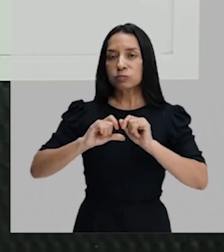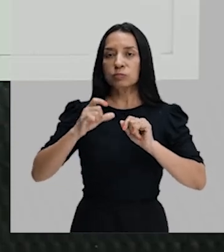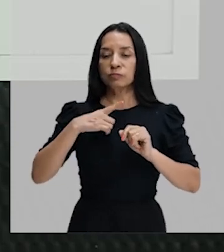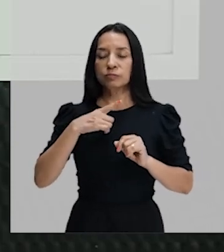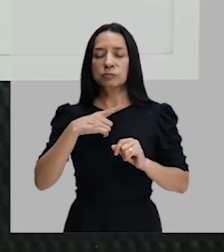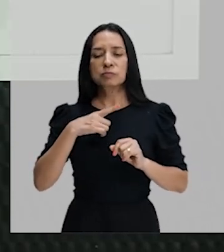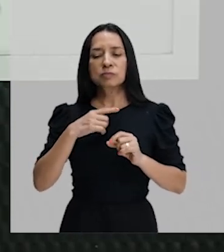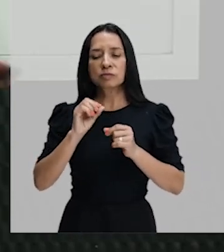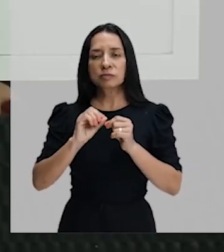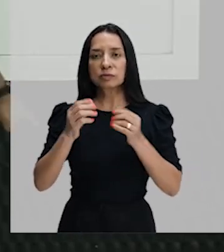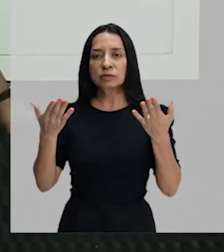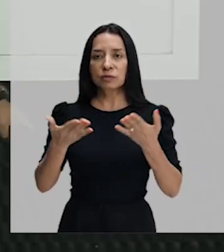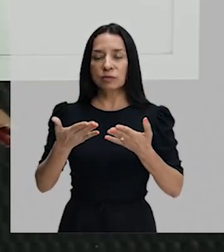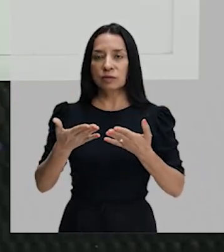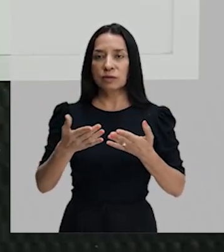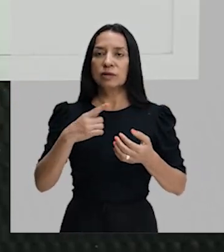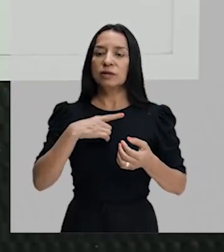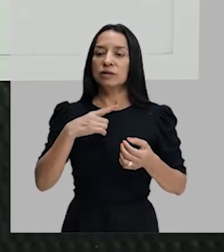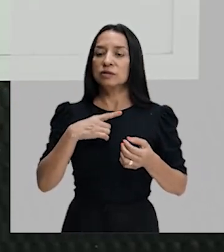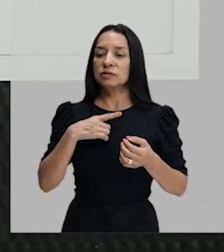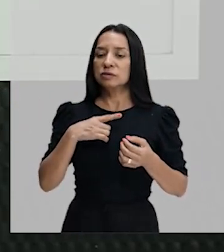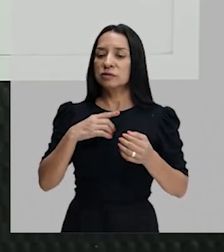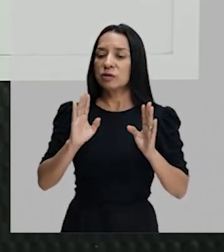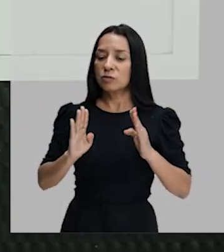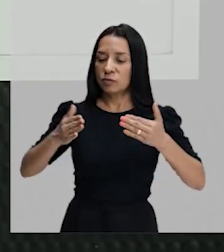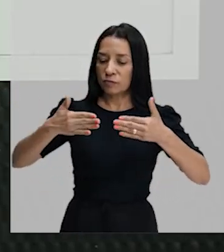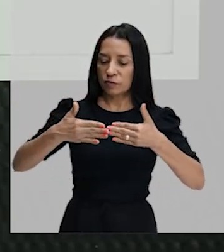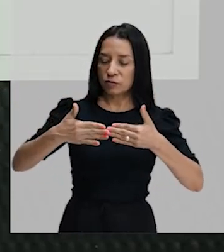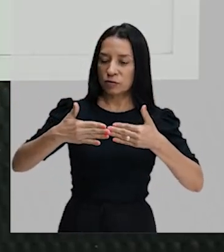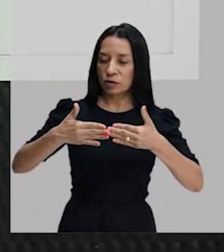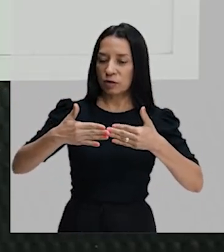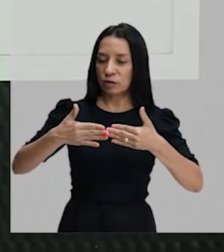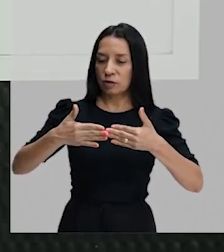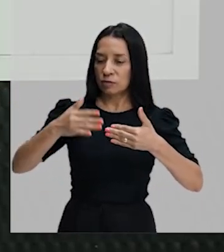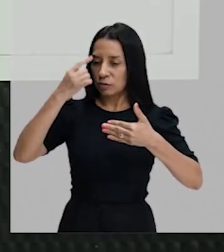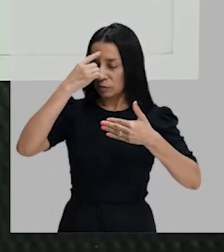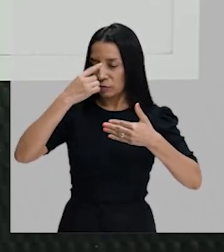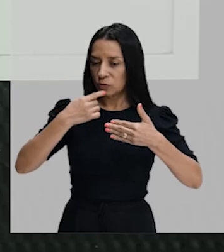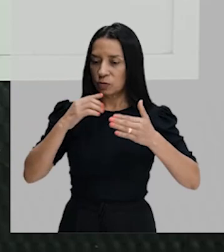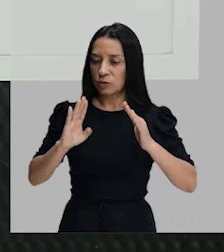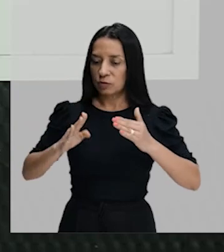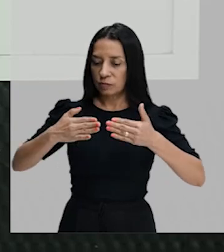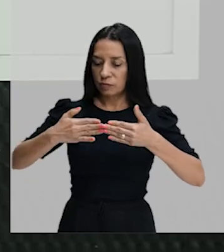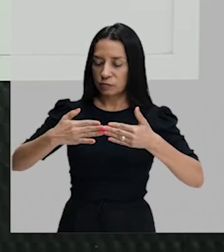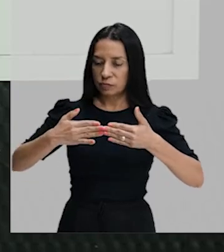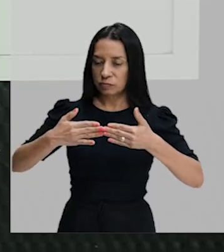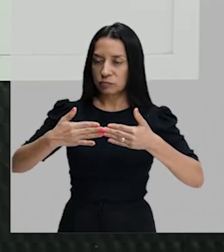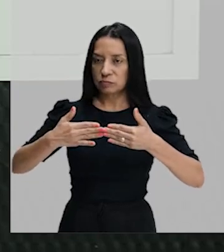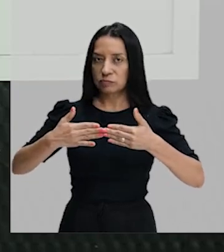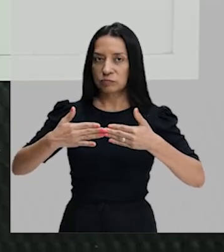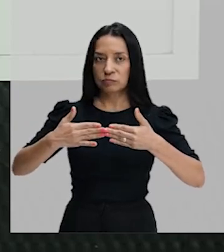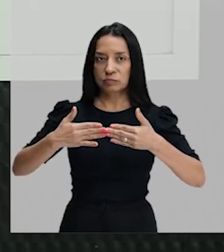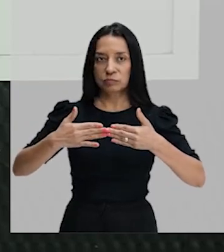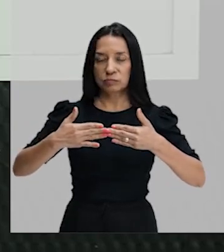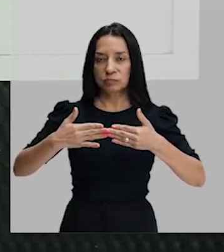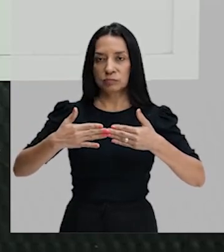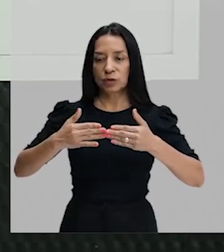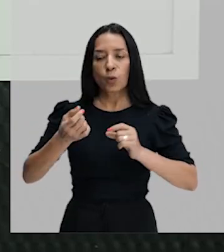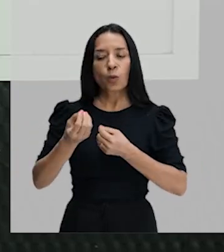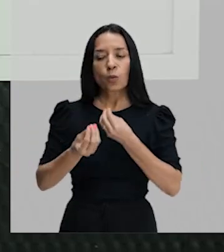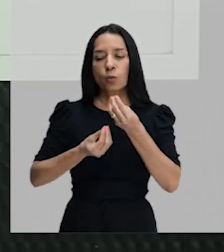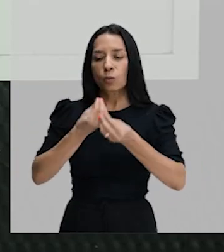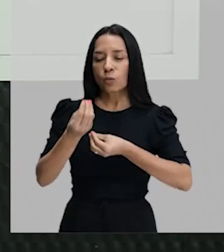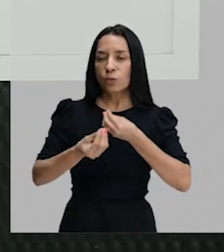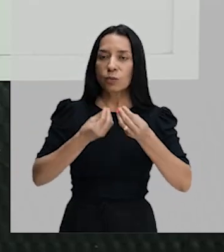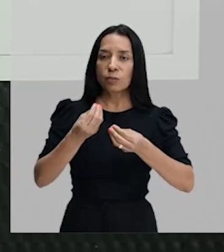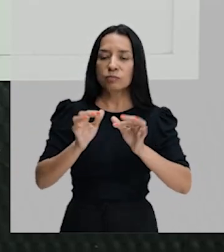agora? Agora eu tenho que fechar a figura. Fechar, não é? Fazer uma figura fechada. De que